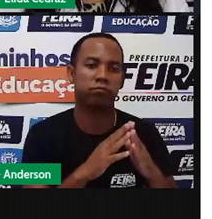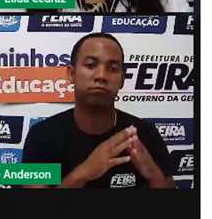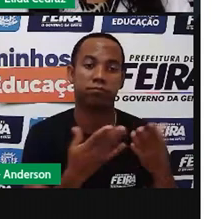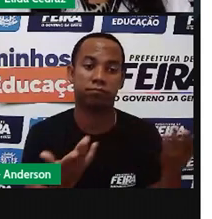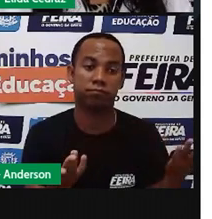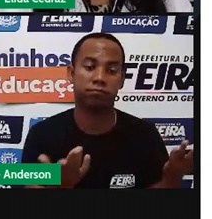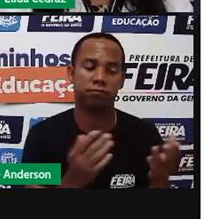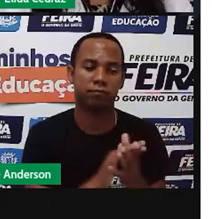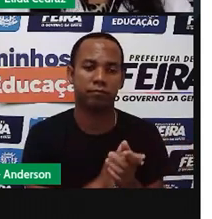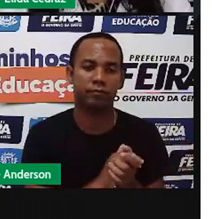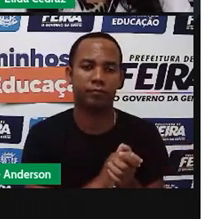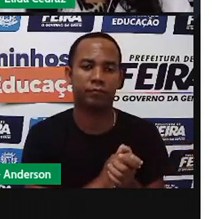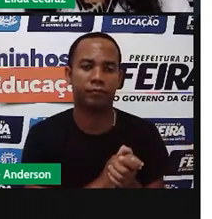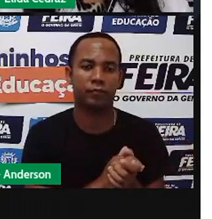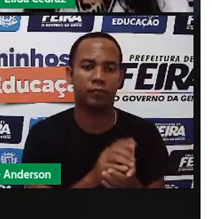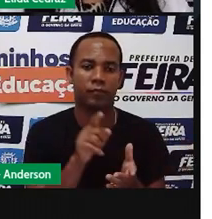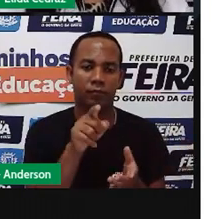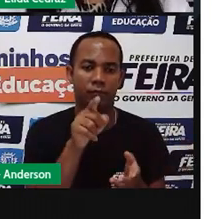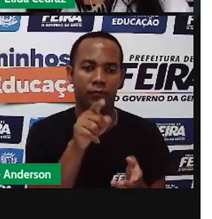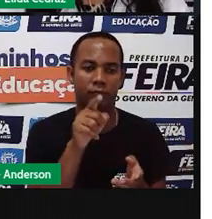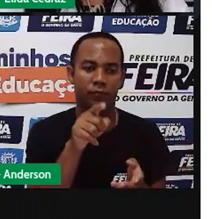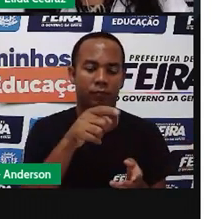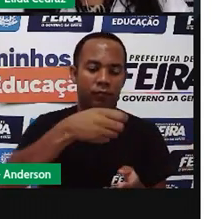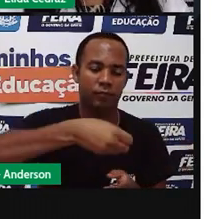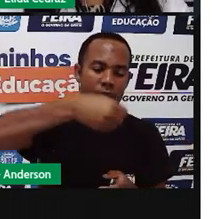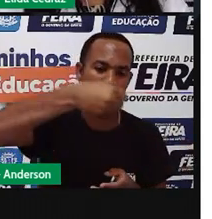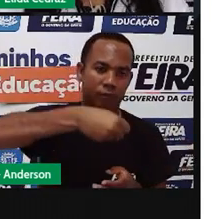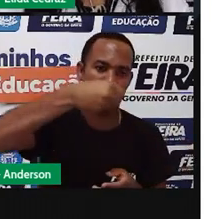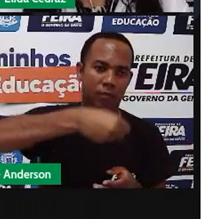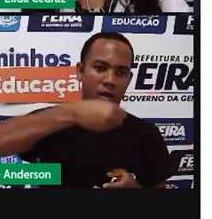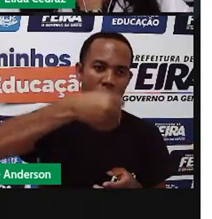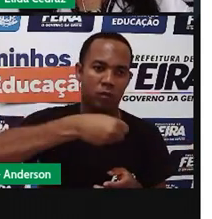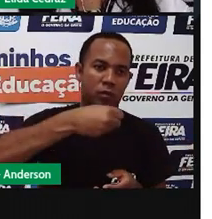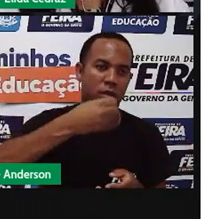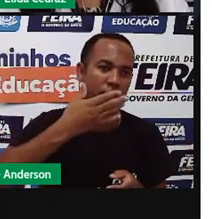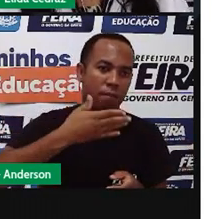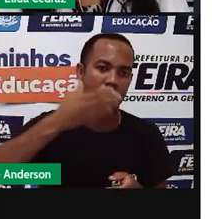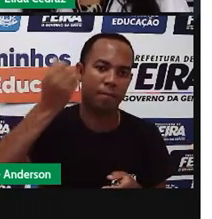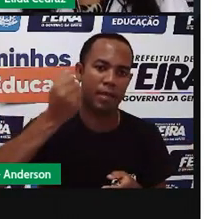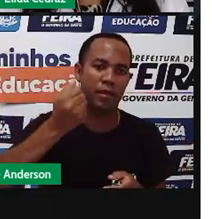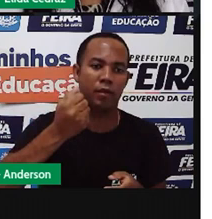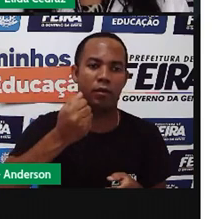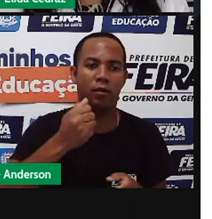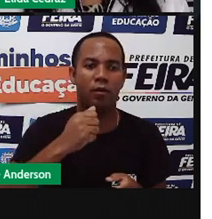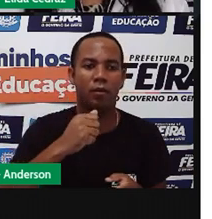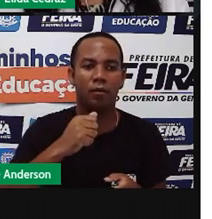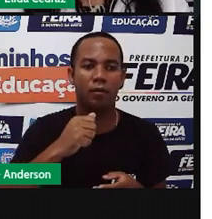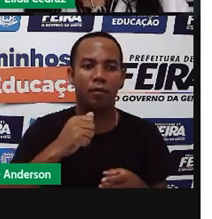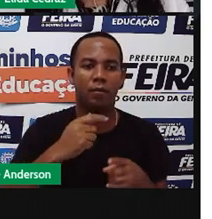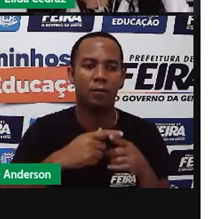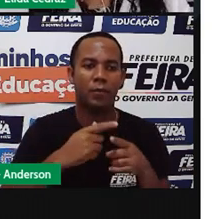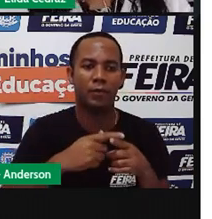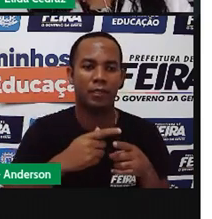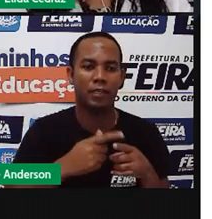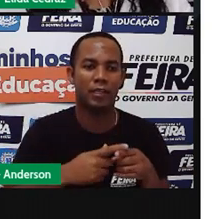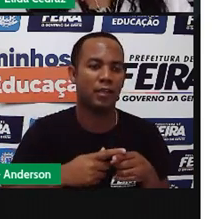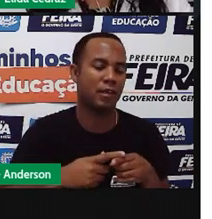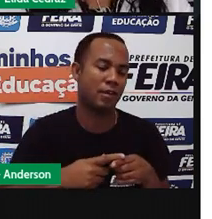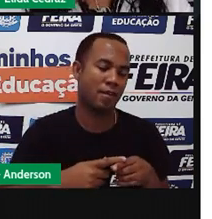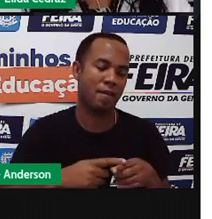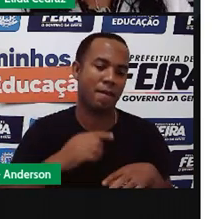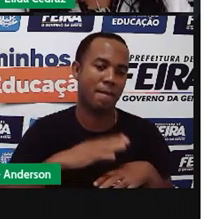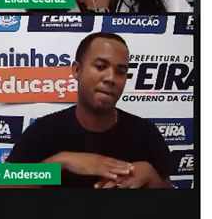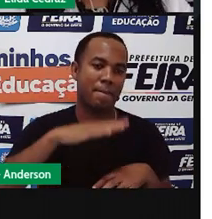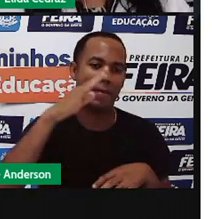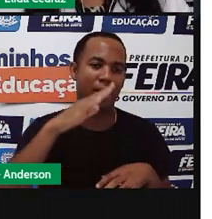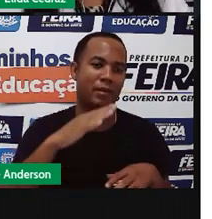cozinha. Esse balde, nesse material, para o que o senhor Tomás vai fazer, ele é muito